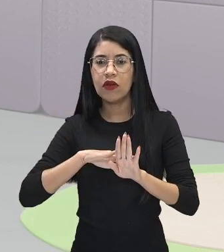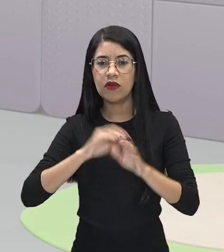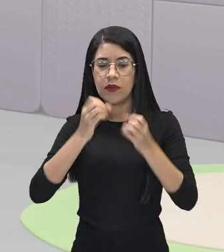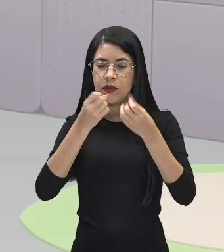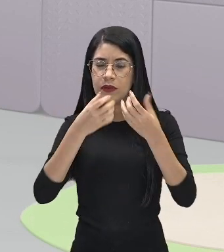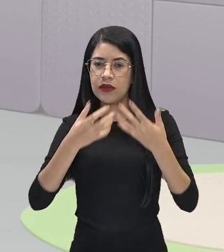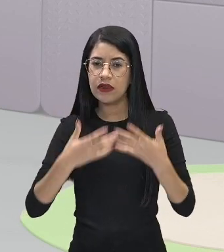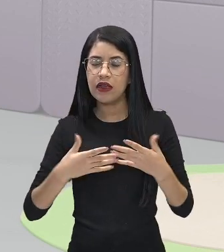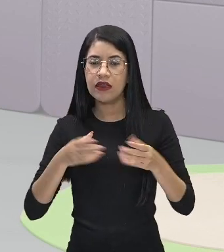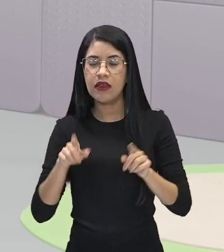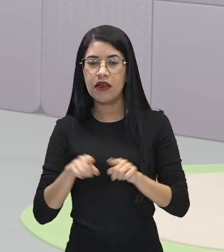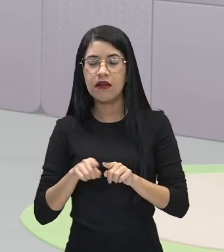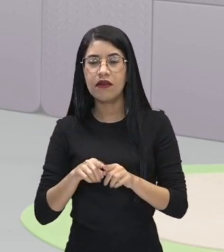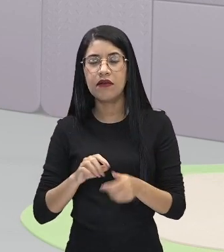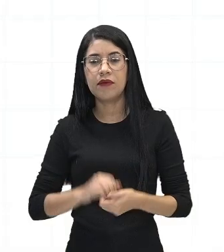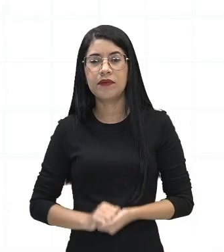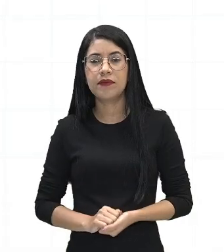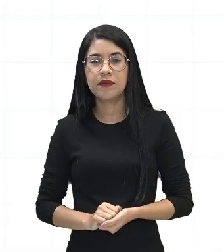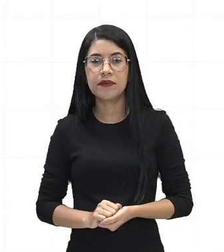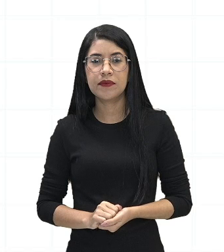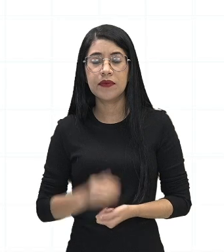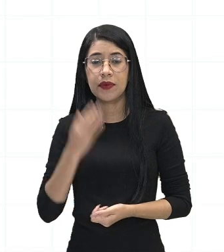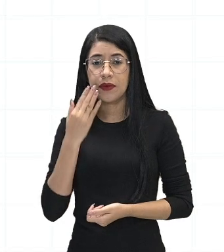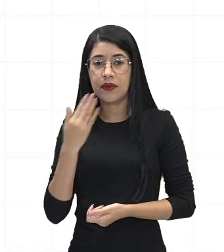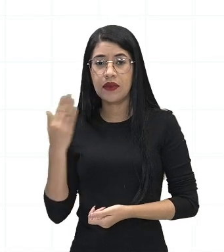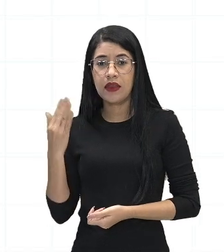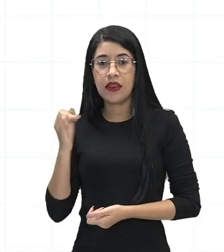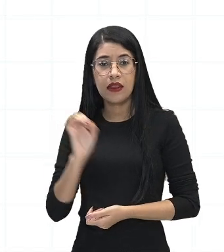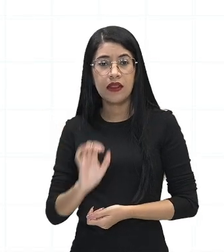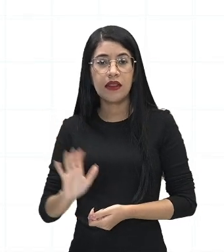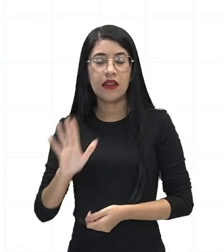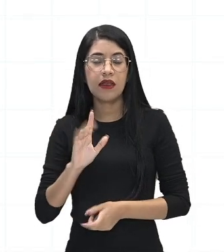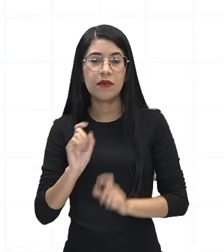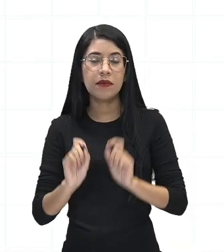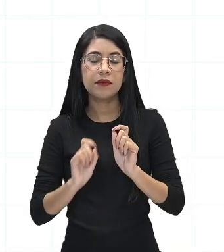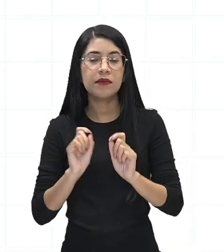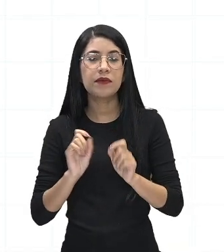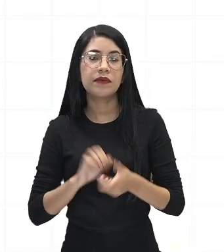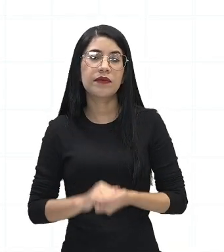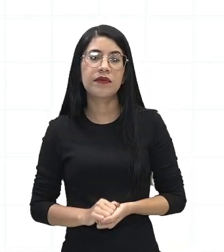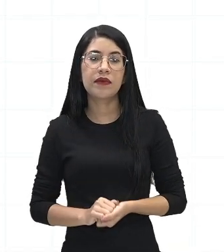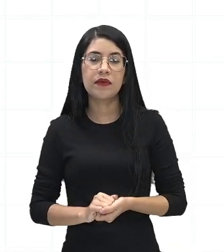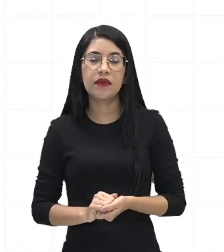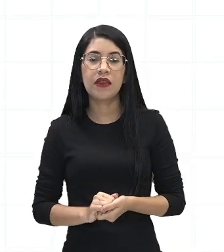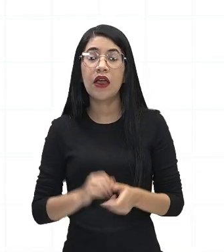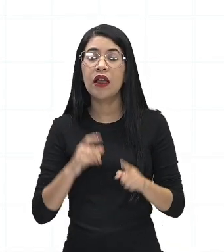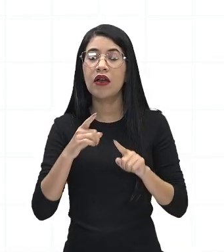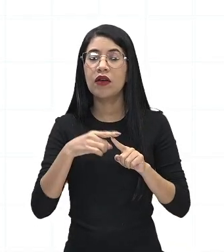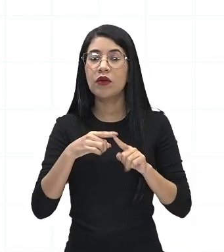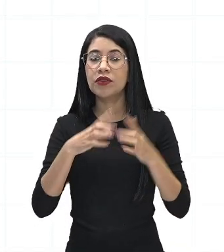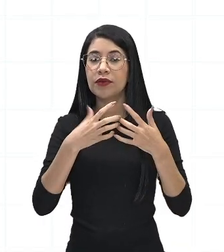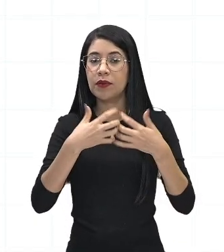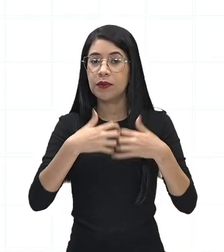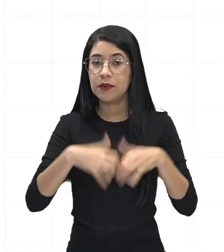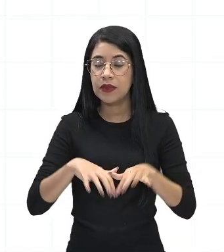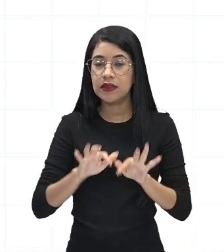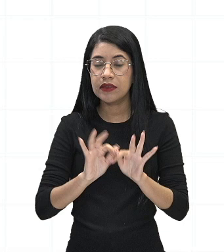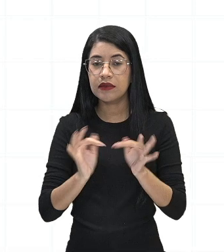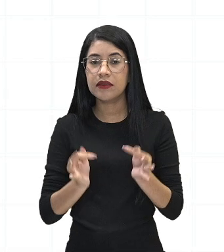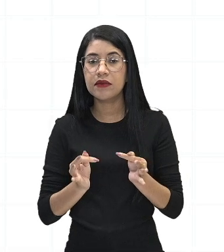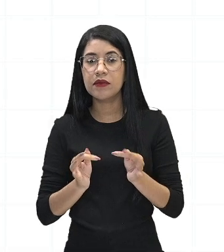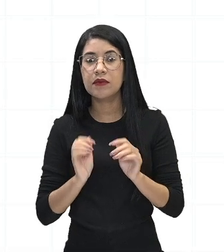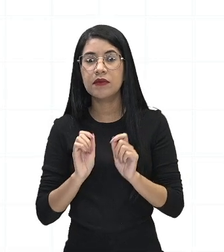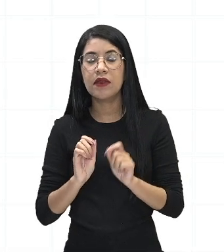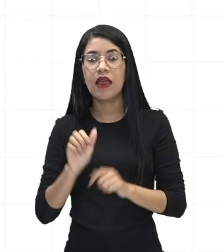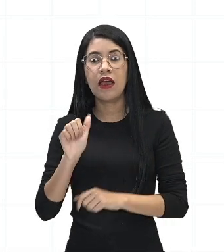falando e é isso que a gente vai observar agora. Então observe aí, olha, que a gente tem um tipo de máquinas simples que nós vamos